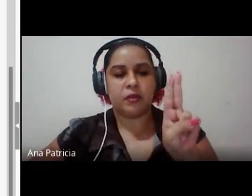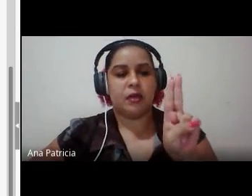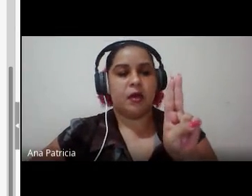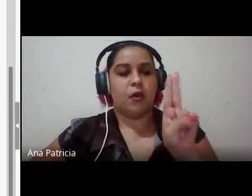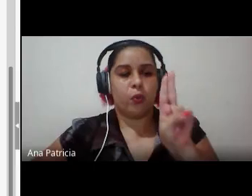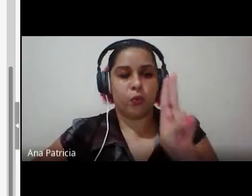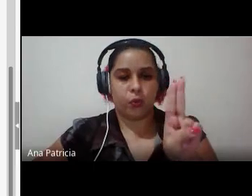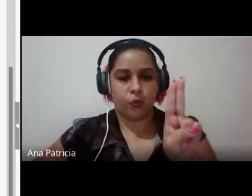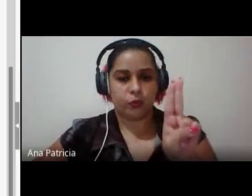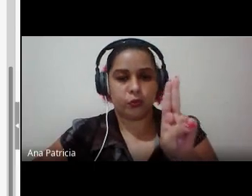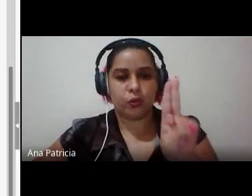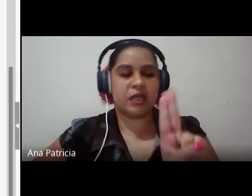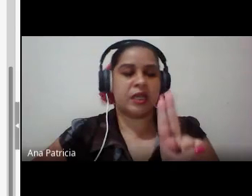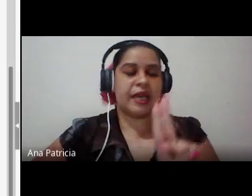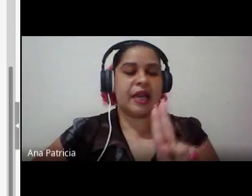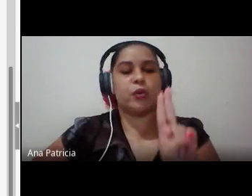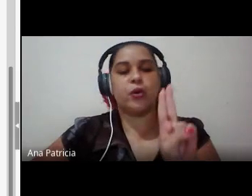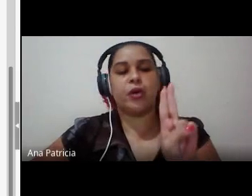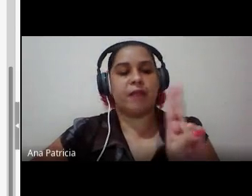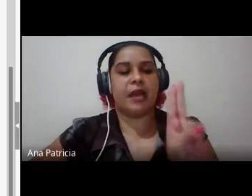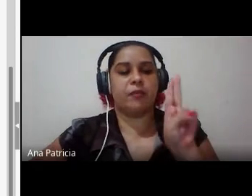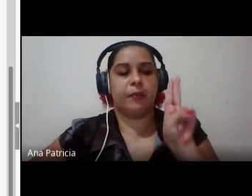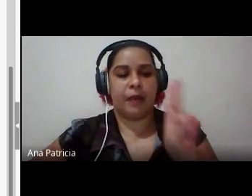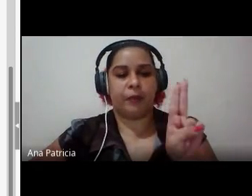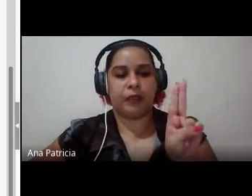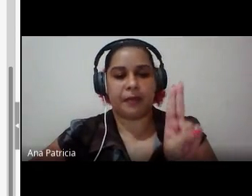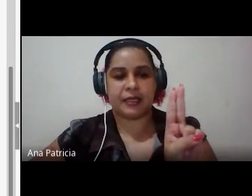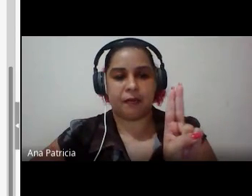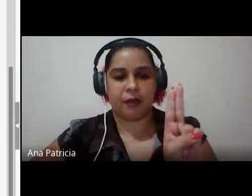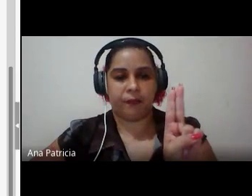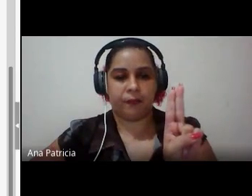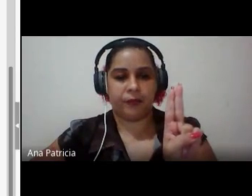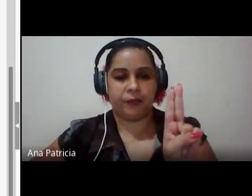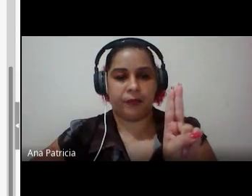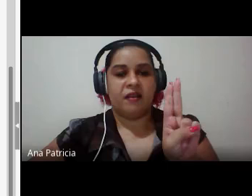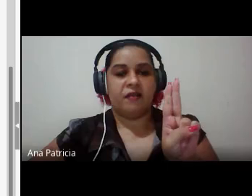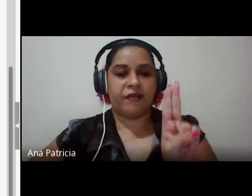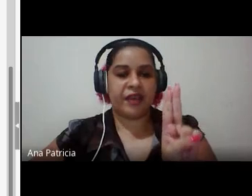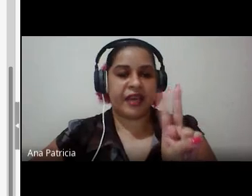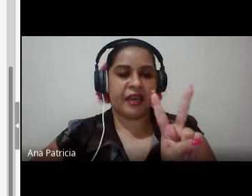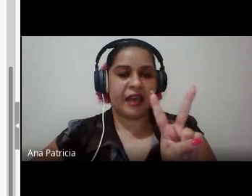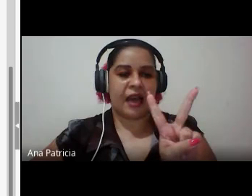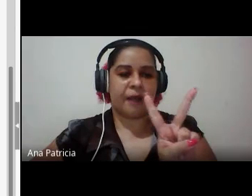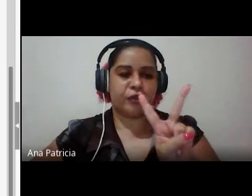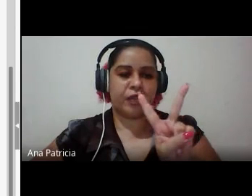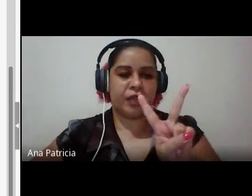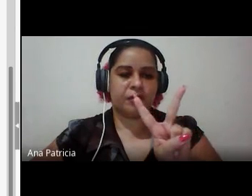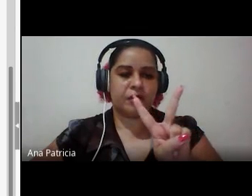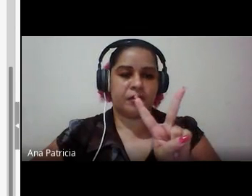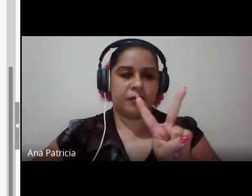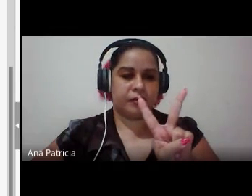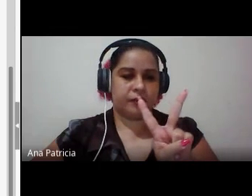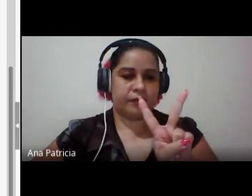dedinhos, U, os 2 dedinhos, indicador e médio apontando para cima. V, abre os